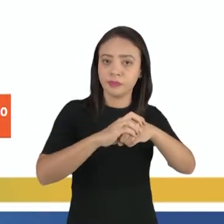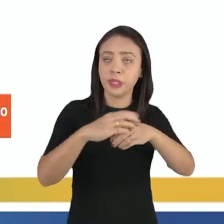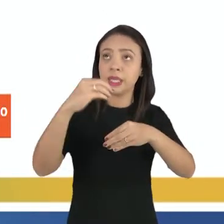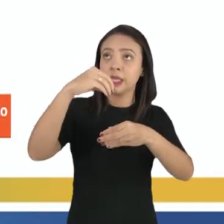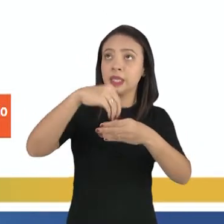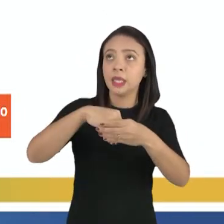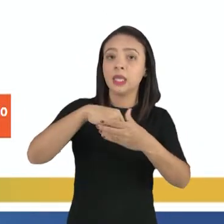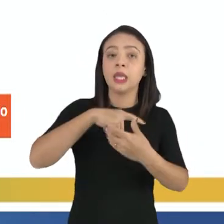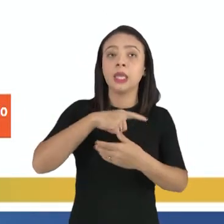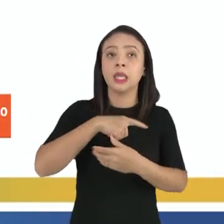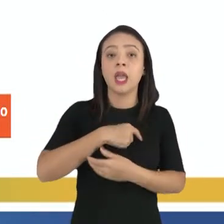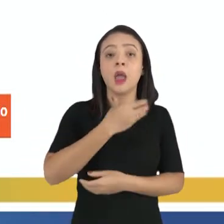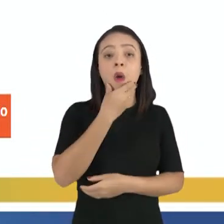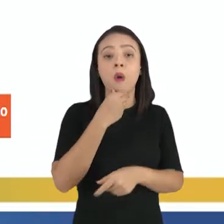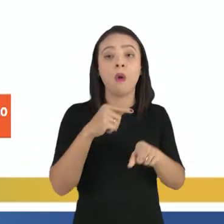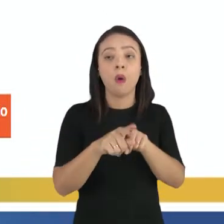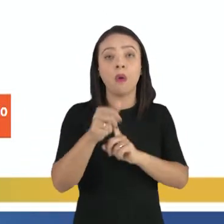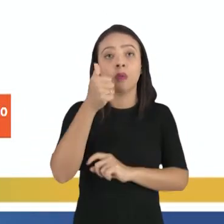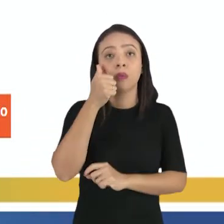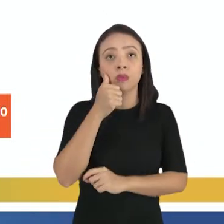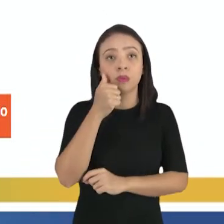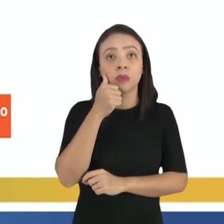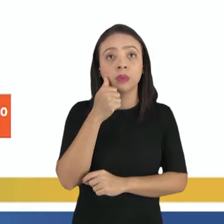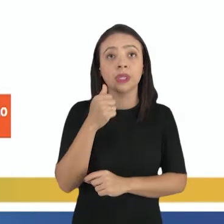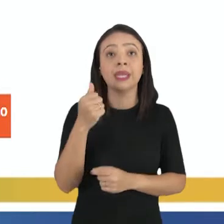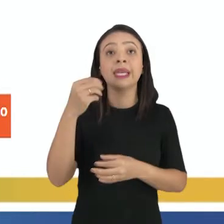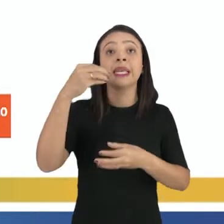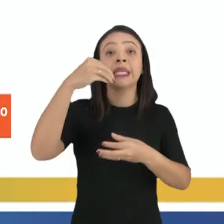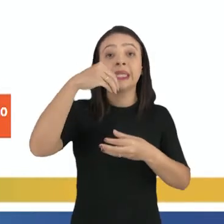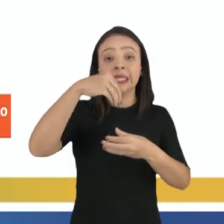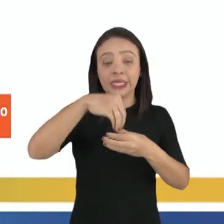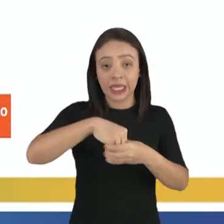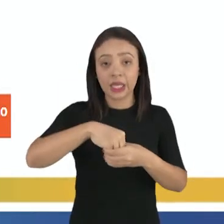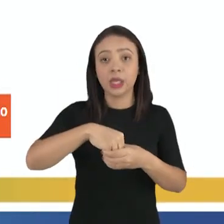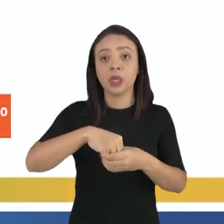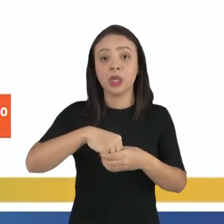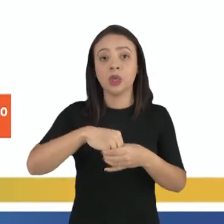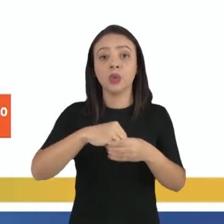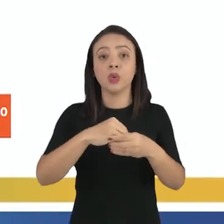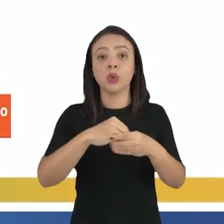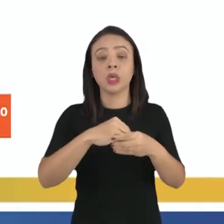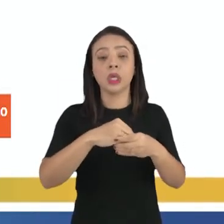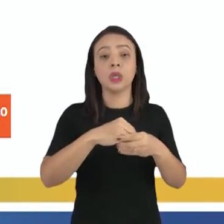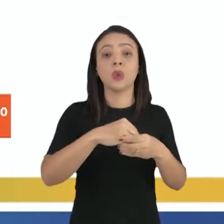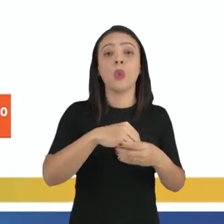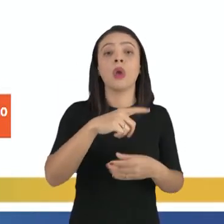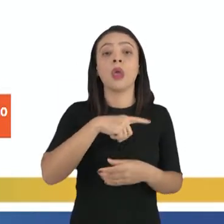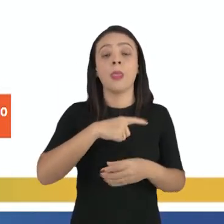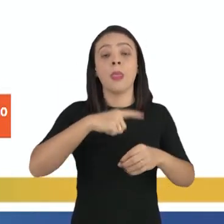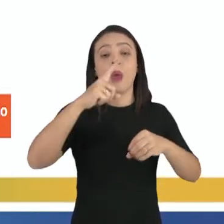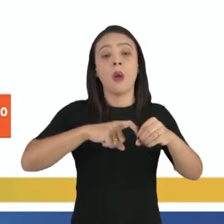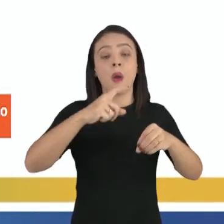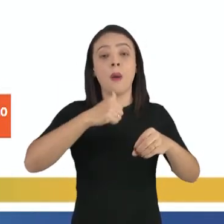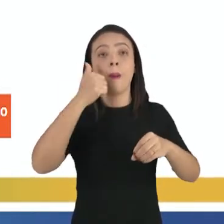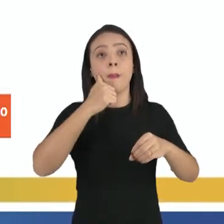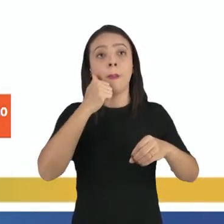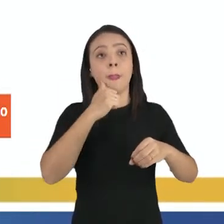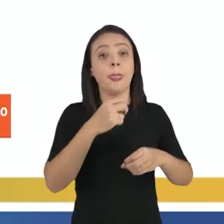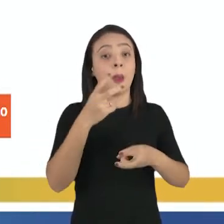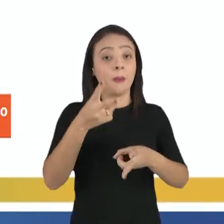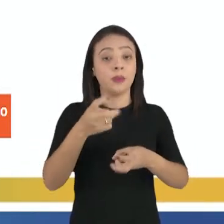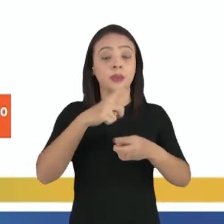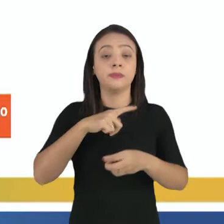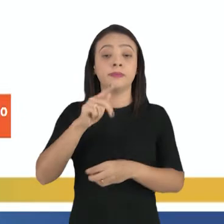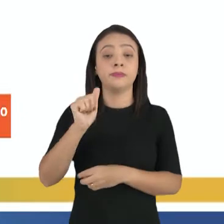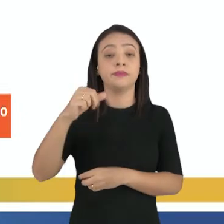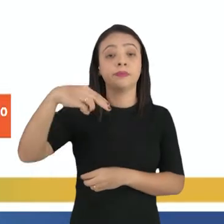dos gametas masculino e feminino no interior daquele que produz o gameta feminino, ou seja, observa-se a junção dos